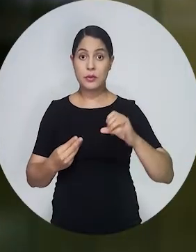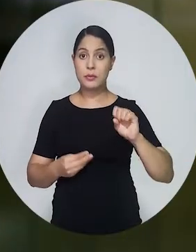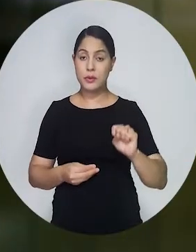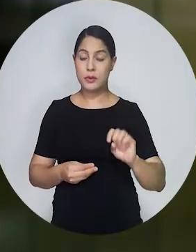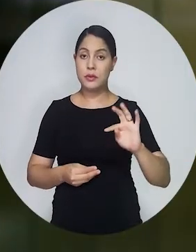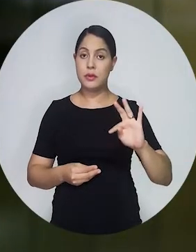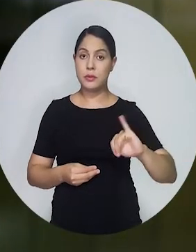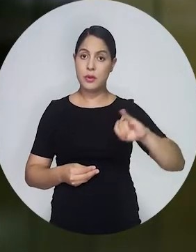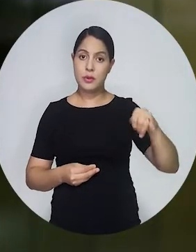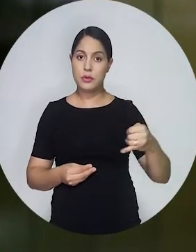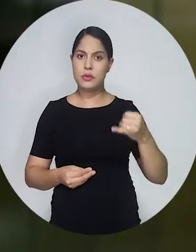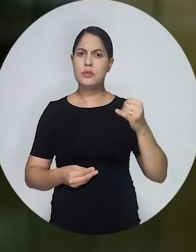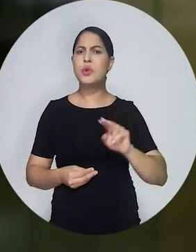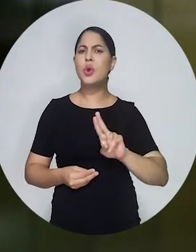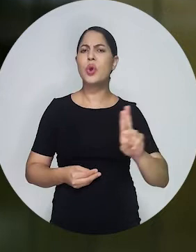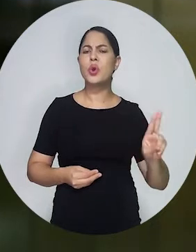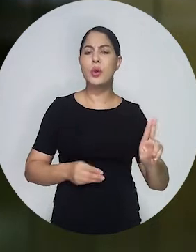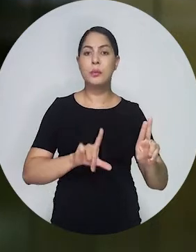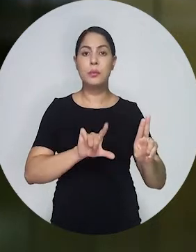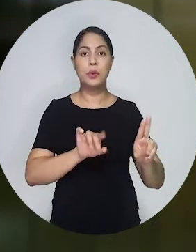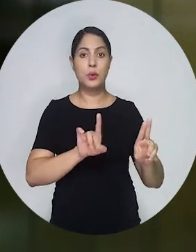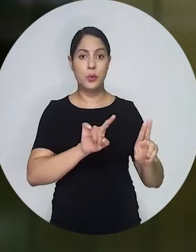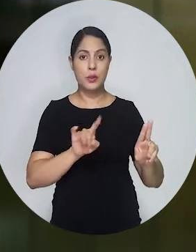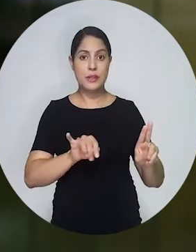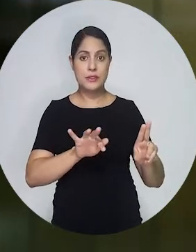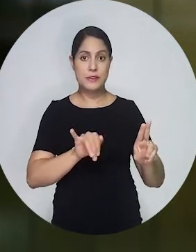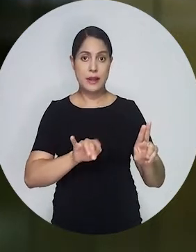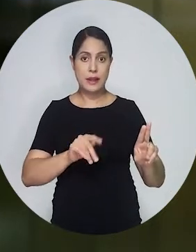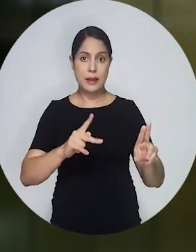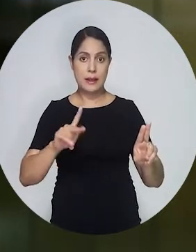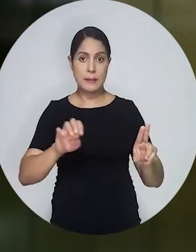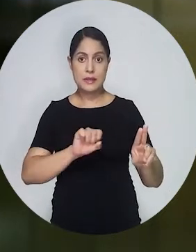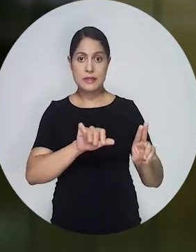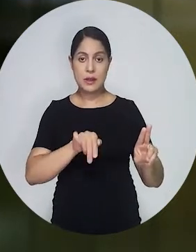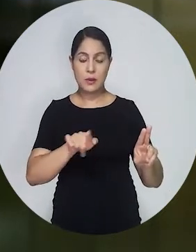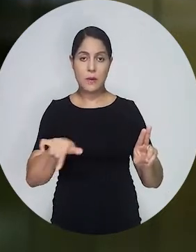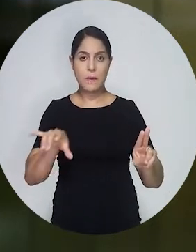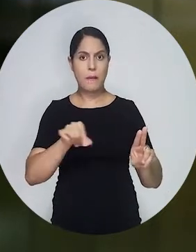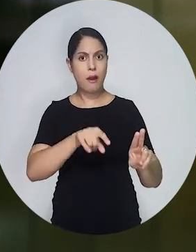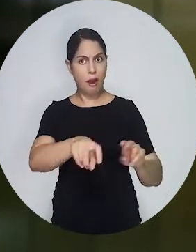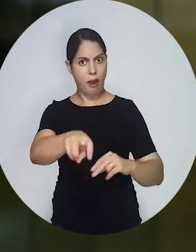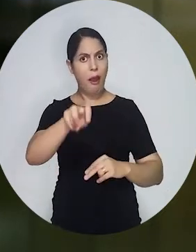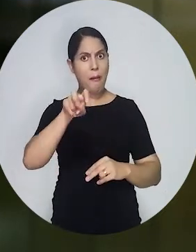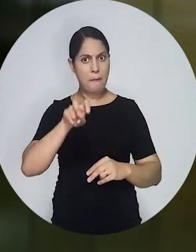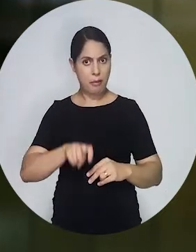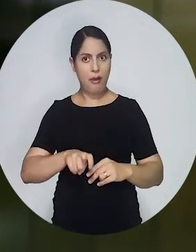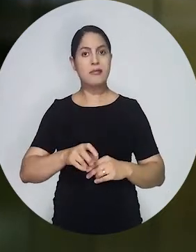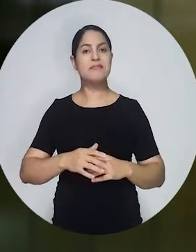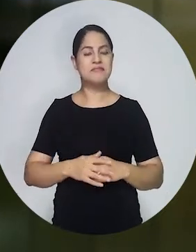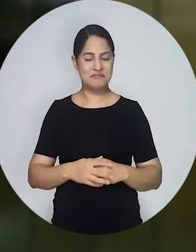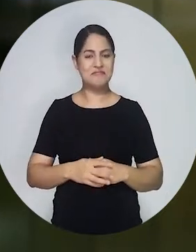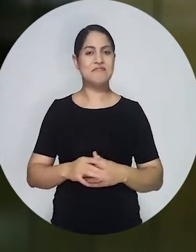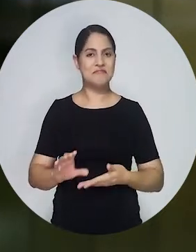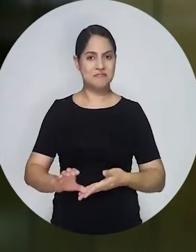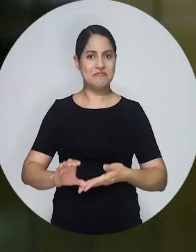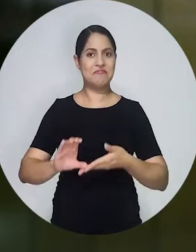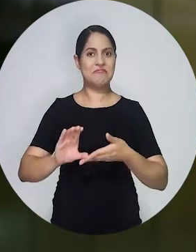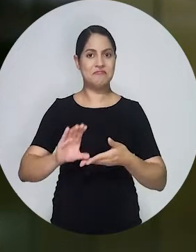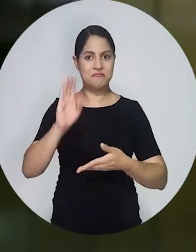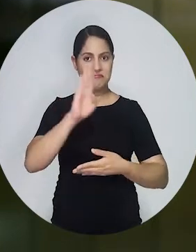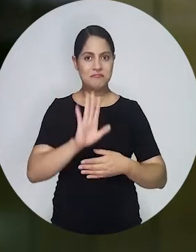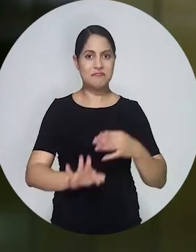O ministro do Superior Tribunal de Justiça, Luiz Felipe Salomão, tomou posse como Corregedor Nacional de Justiça.